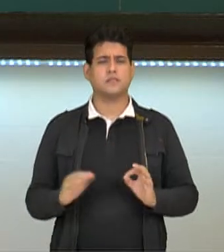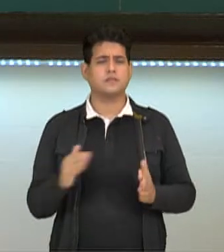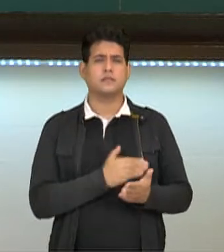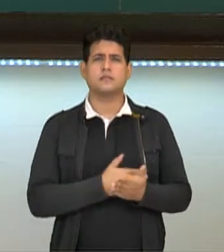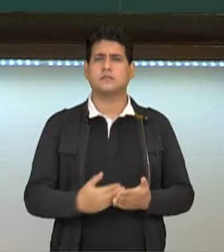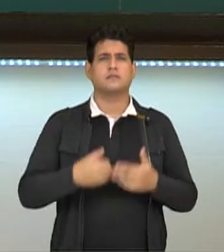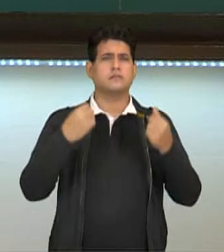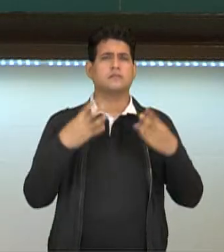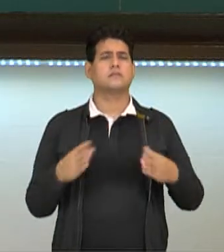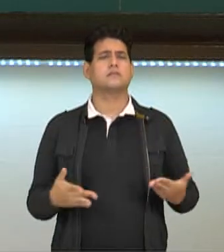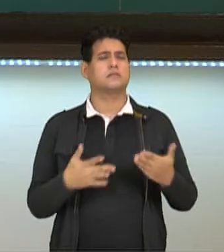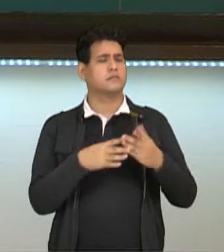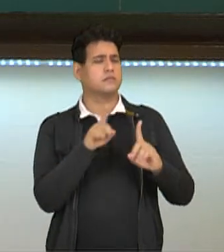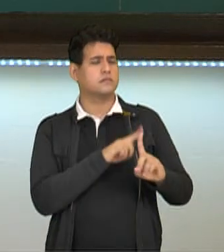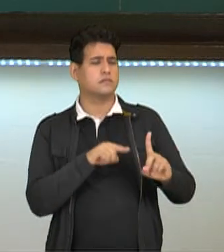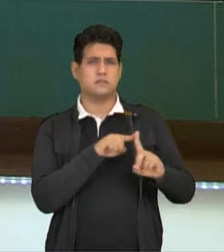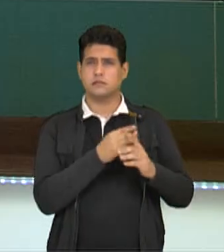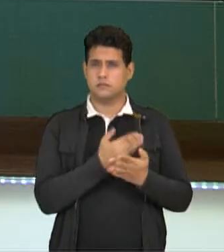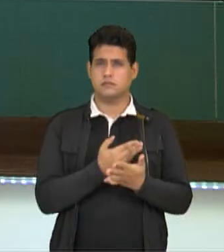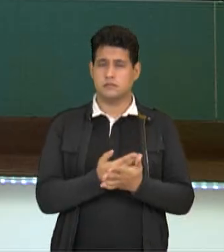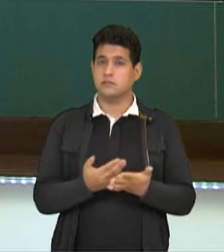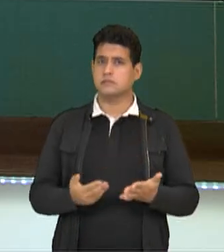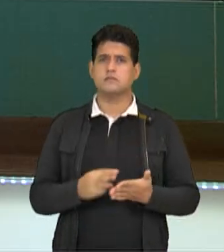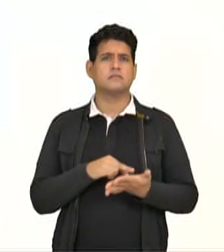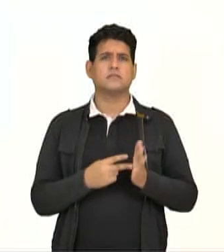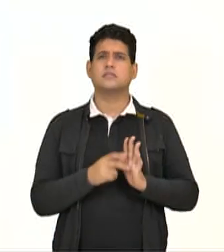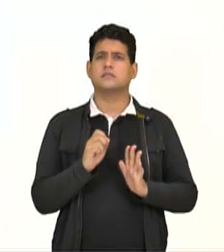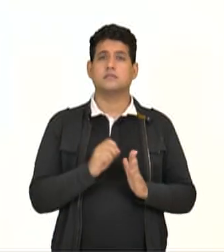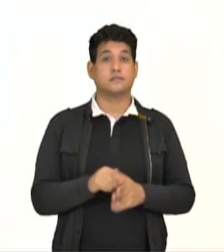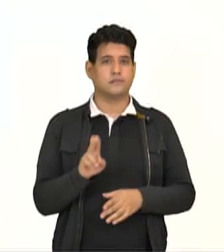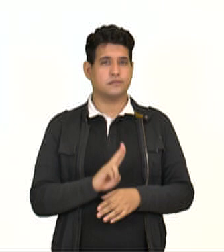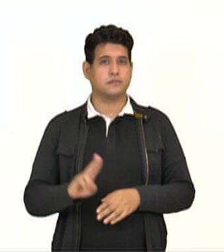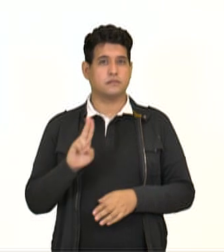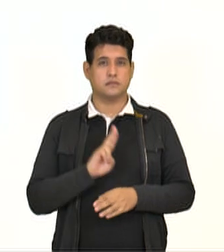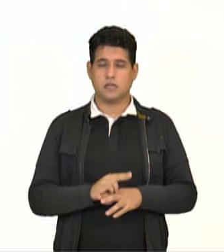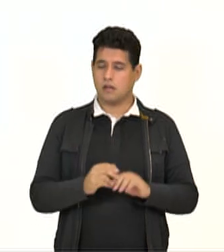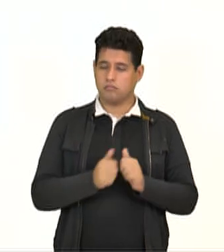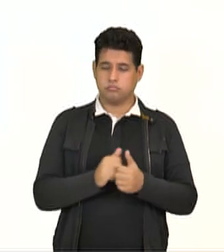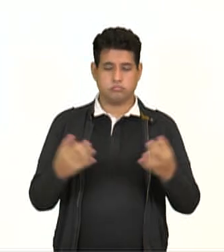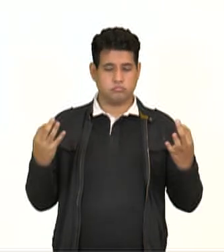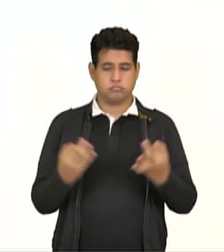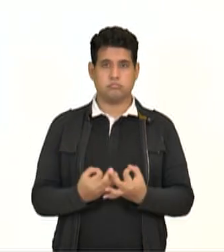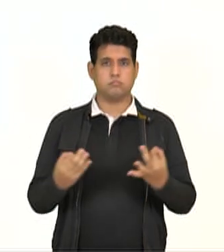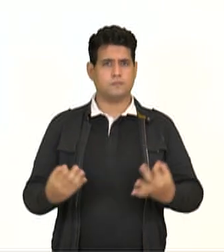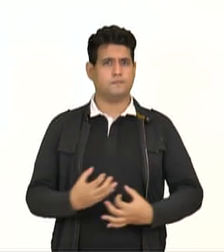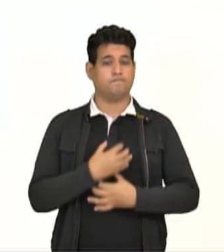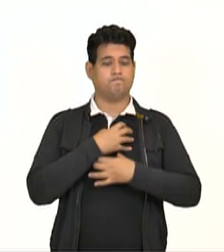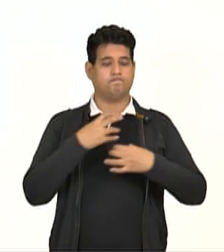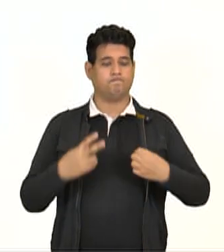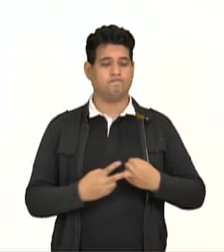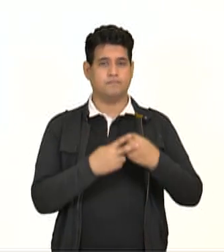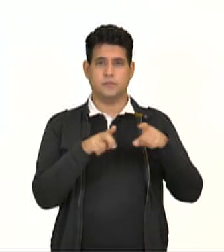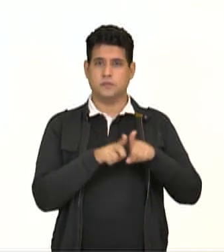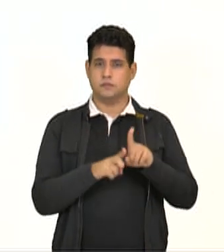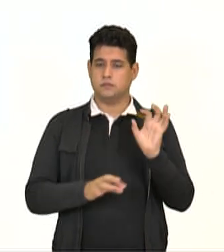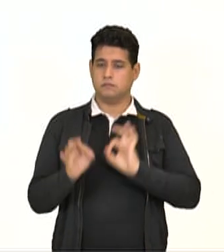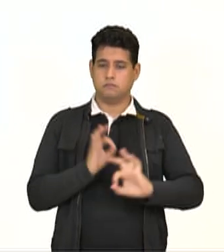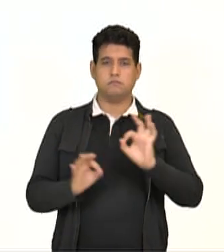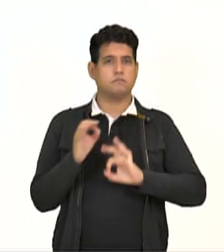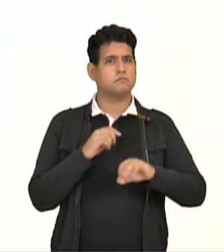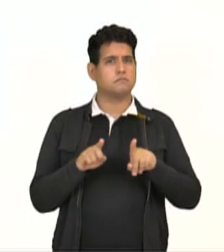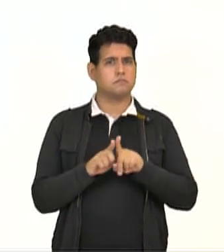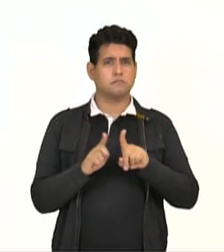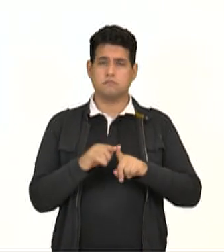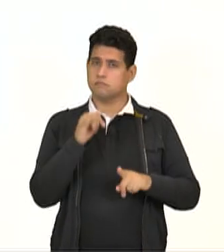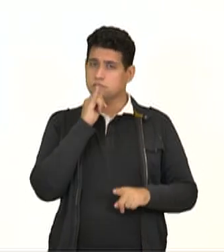começar falando do objetivo dessa aula então, que é empregar de modo adequado as formas verbais em orações condicionais